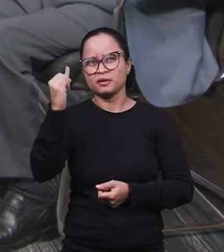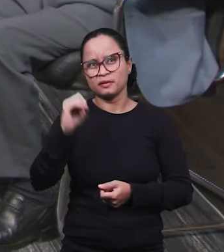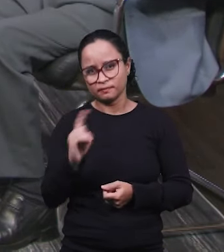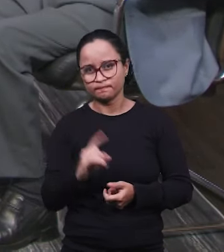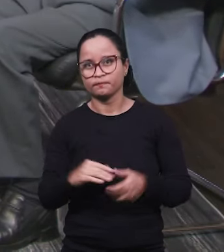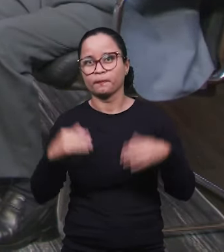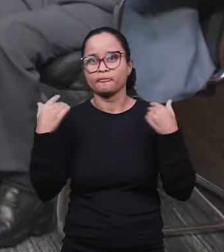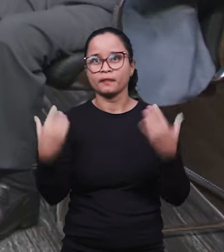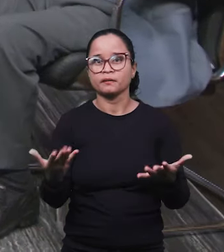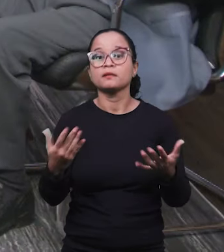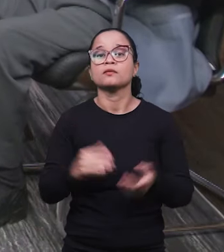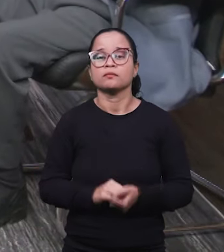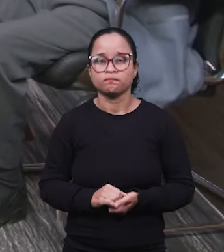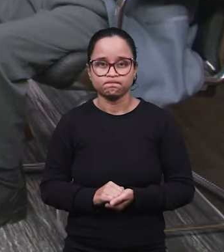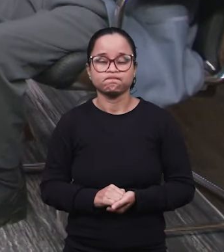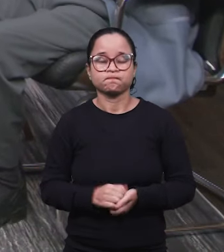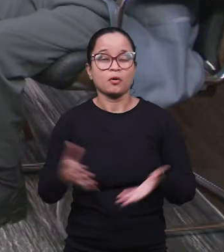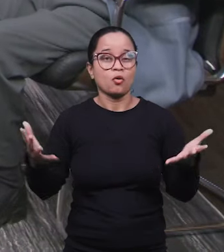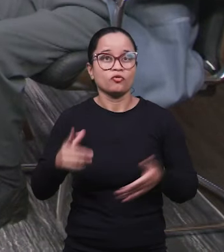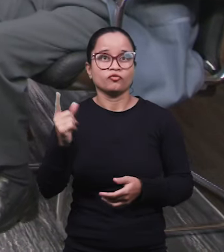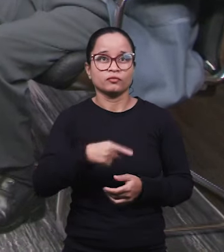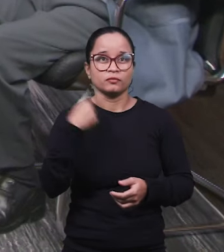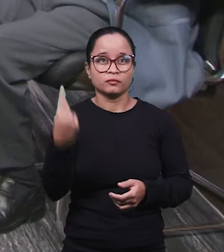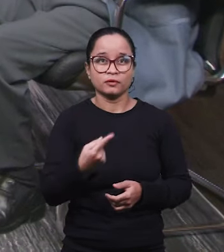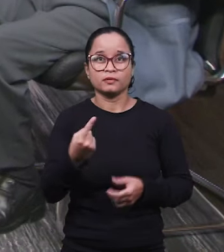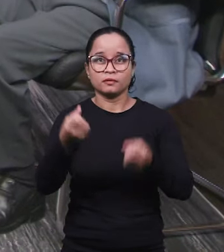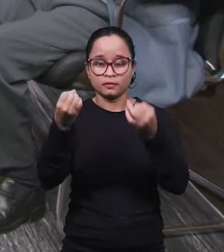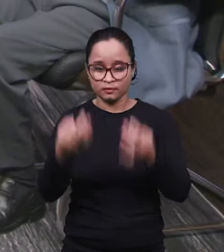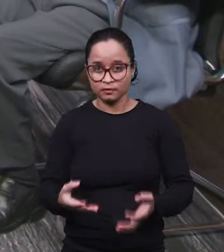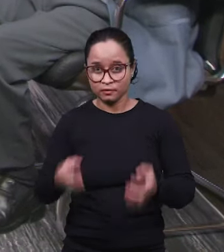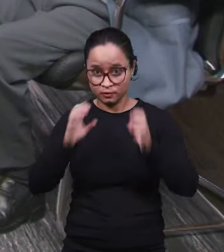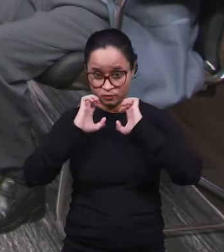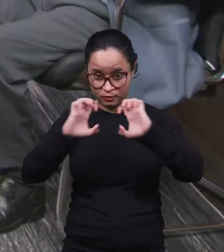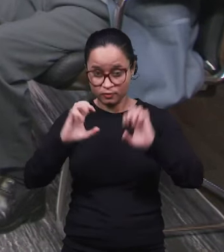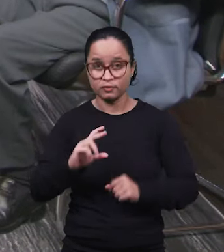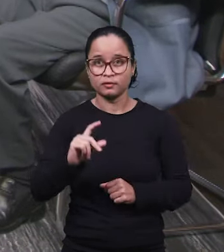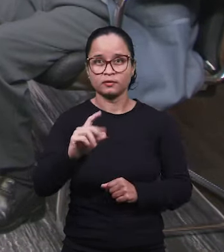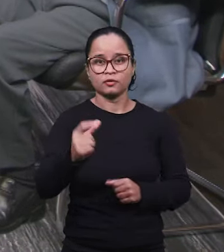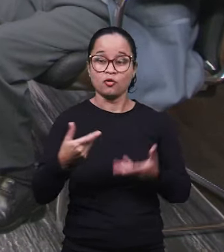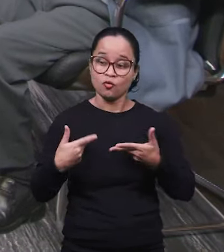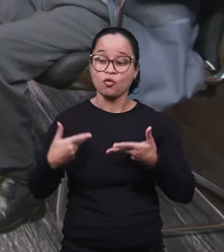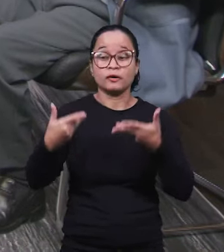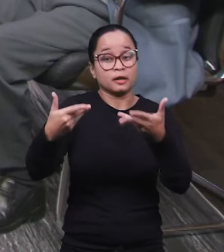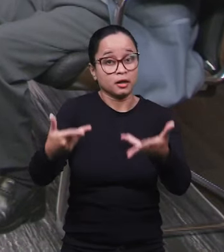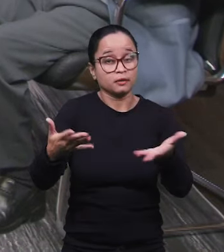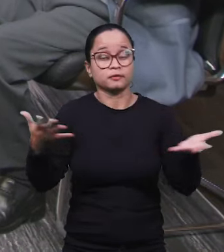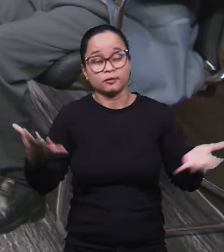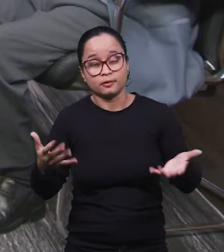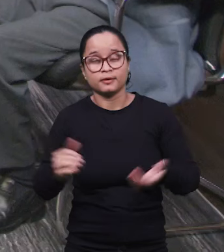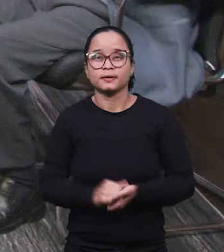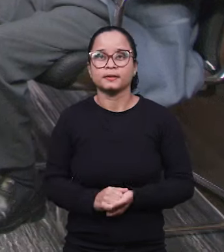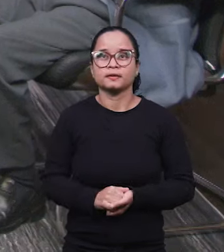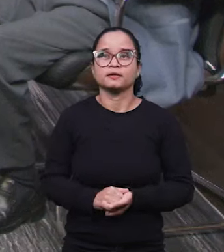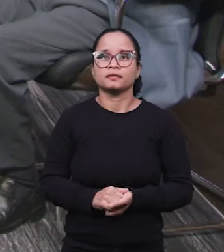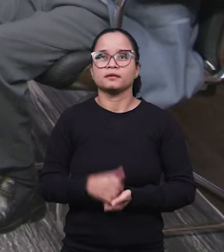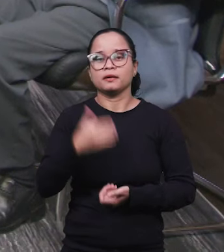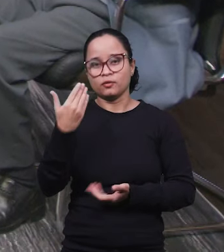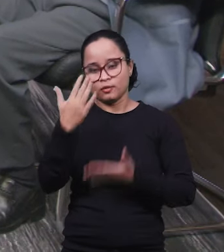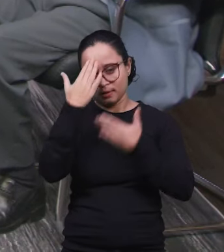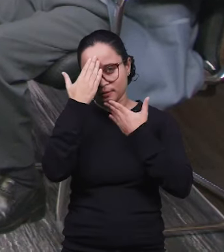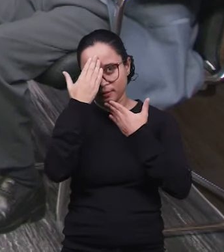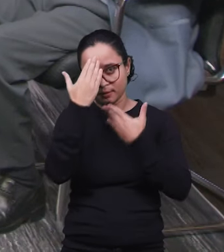nossos dias. Olha aqui. Hoje nós estamos falando sobre o Evangelho eterno. Fui convidado aqui,